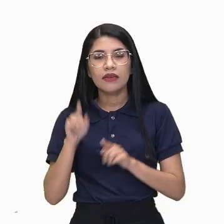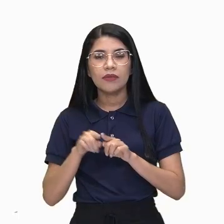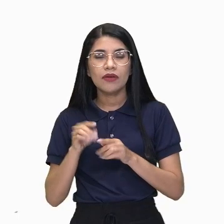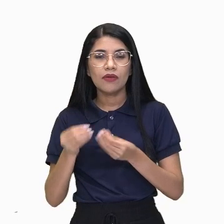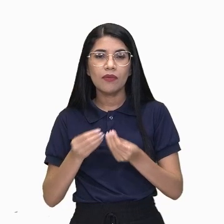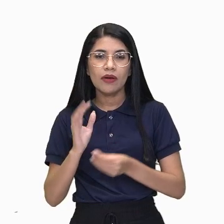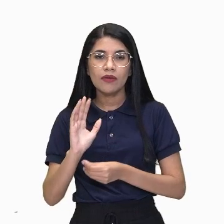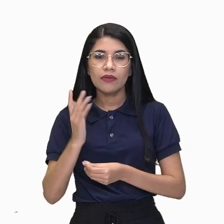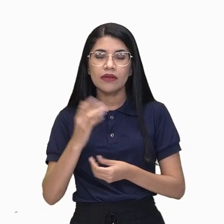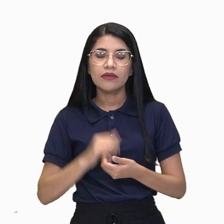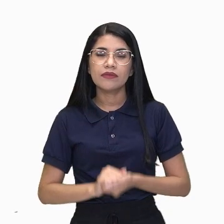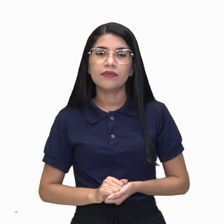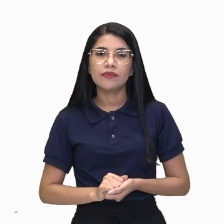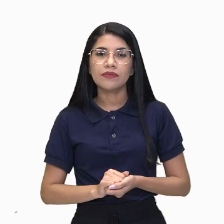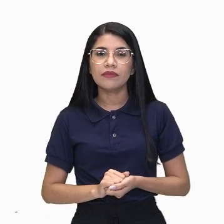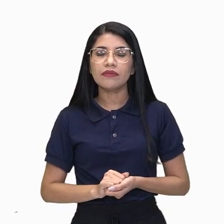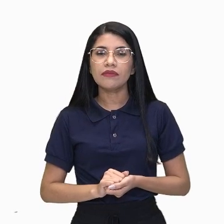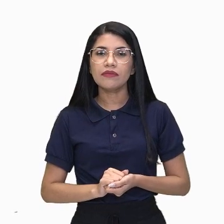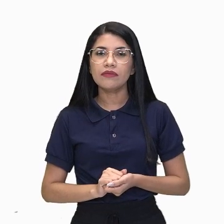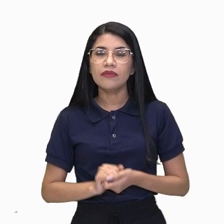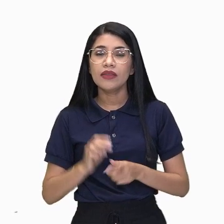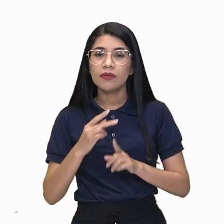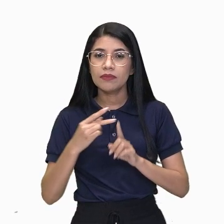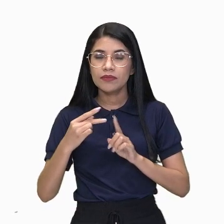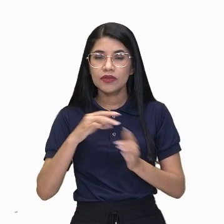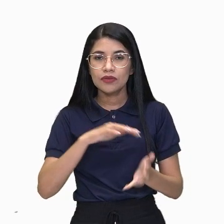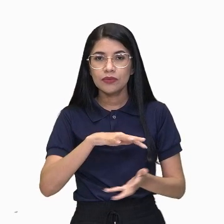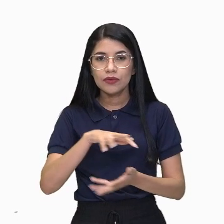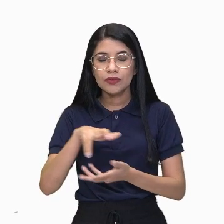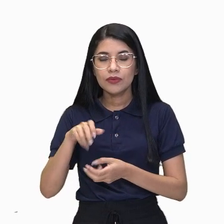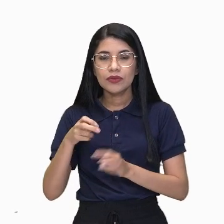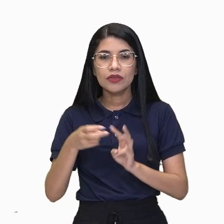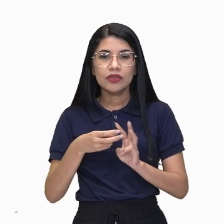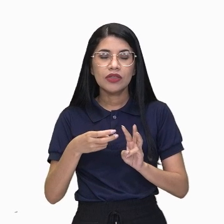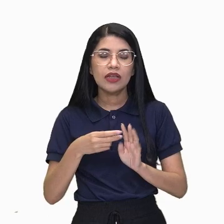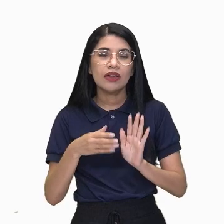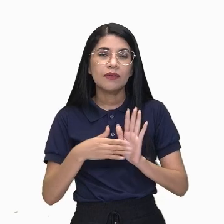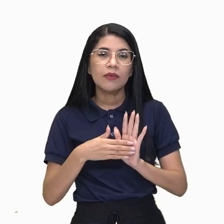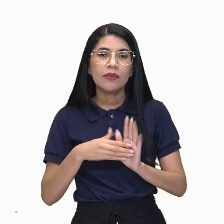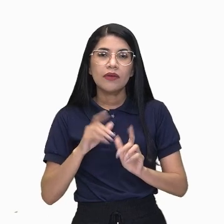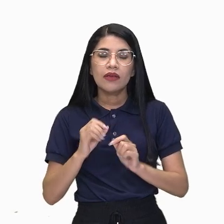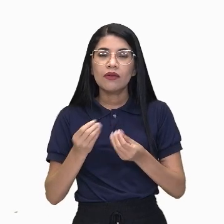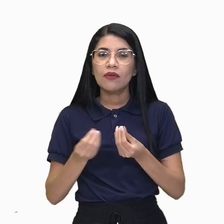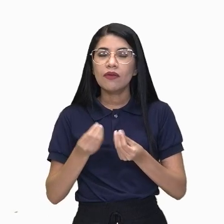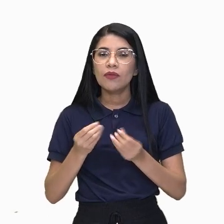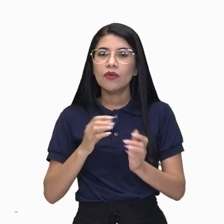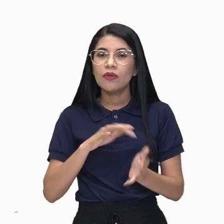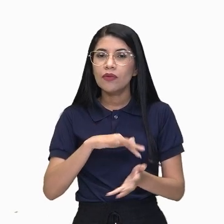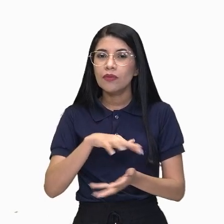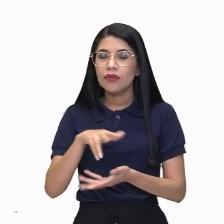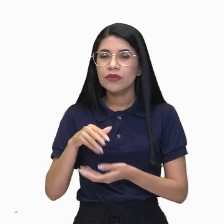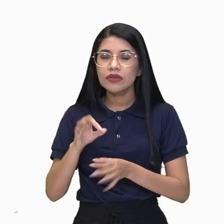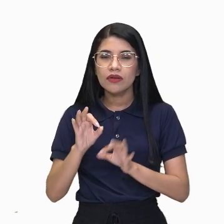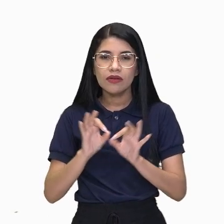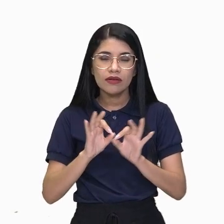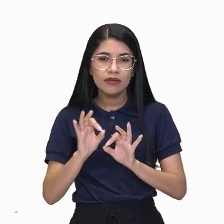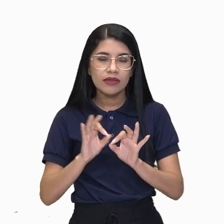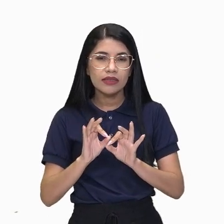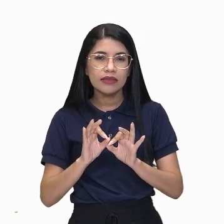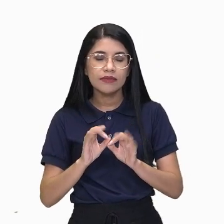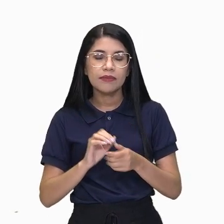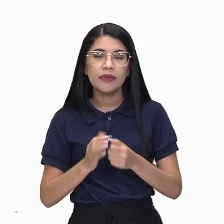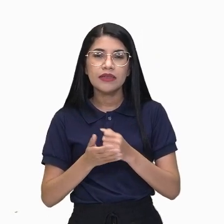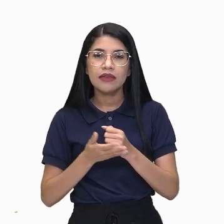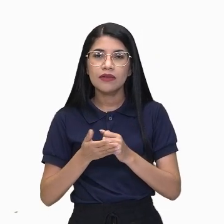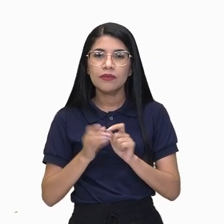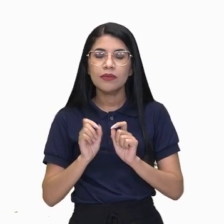Vamos lá. Então, a cosmologia indígena propõe uma forma de pensar o mundo baseada na interdependência